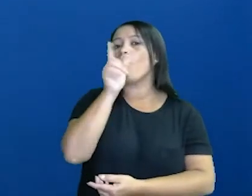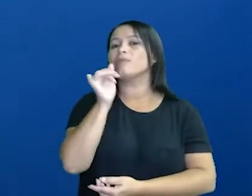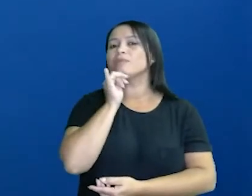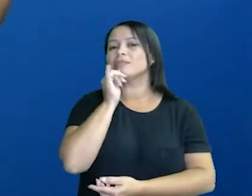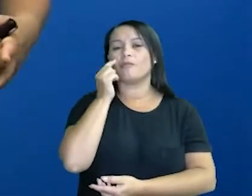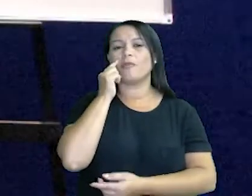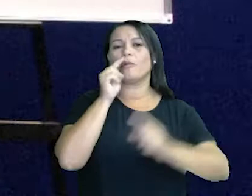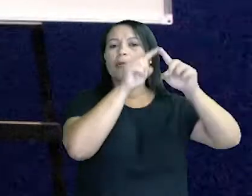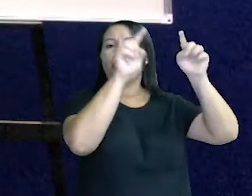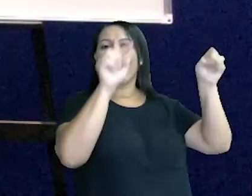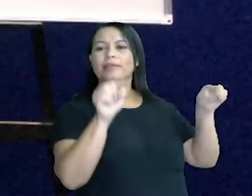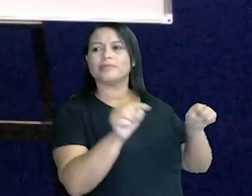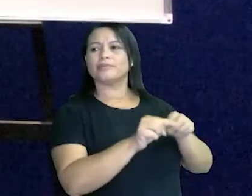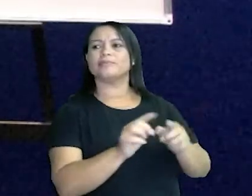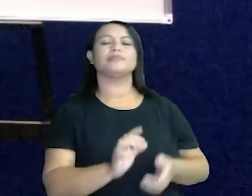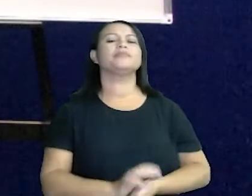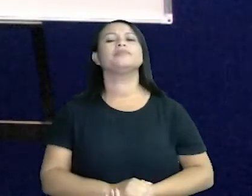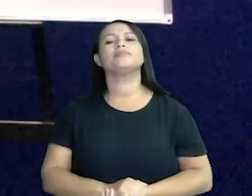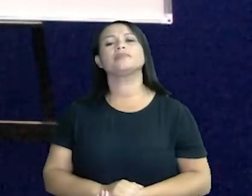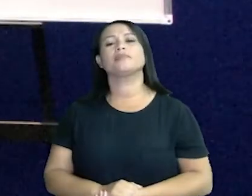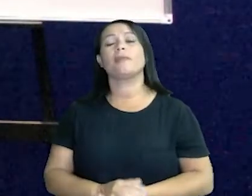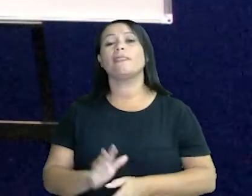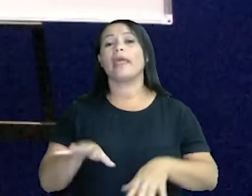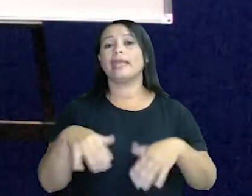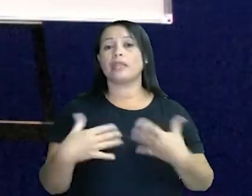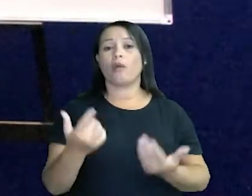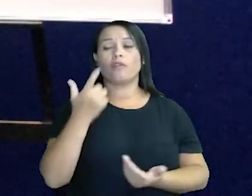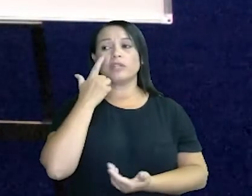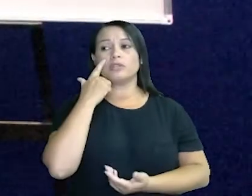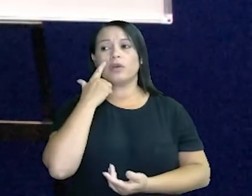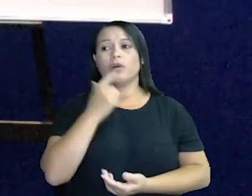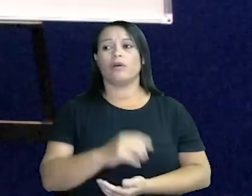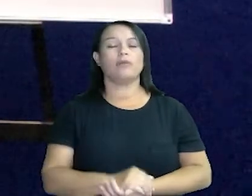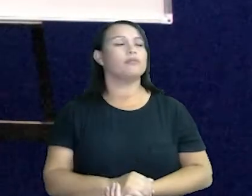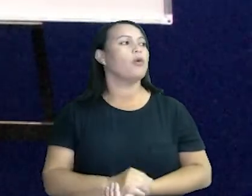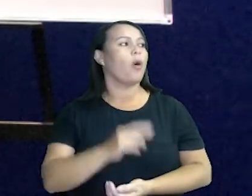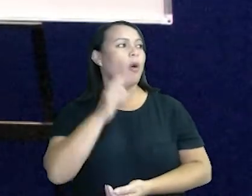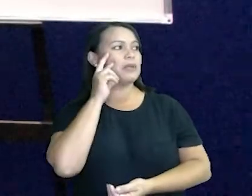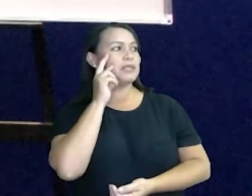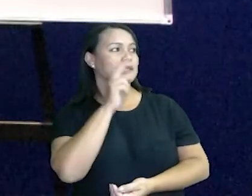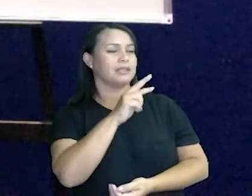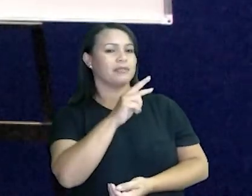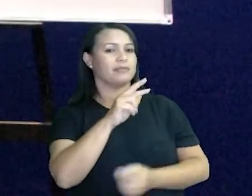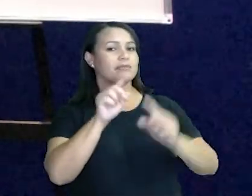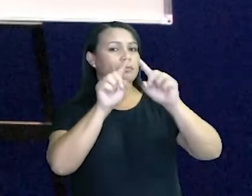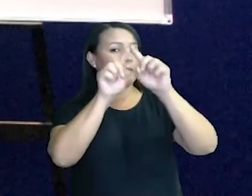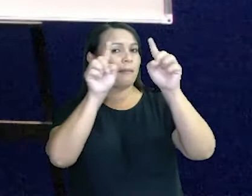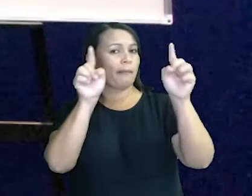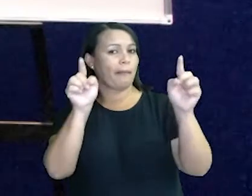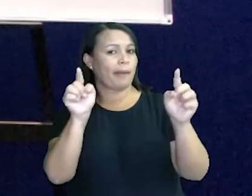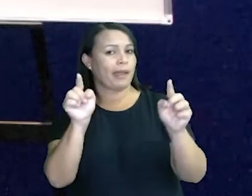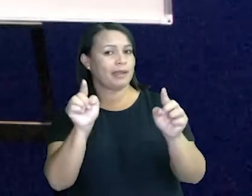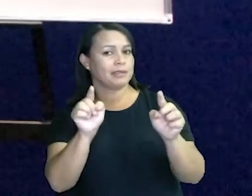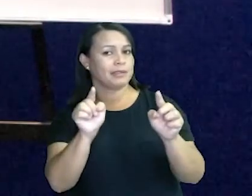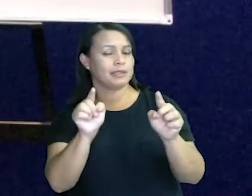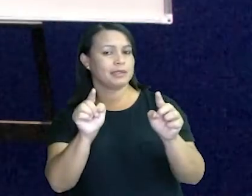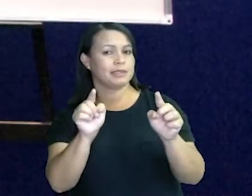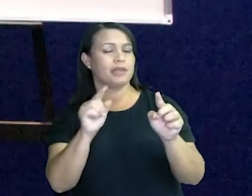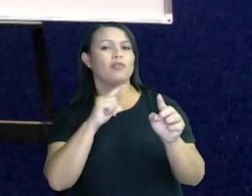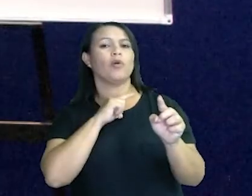outra sempre 1.4 bom então Olha vou colocar aqui em parênteses tá